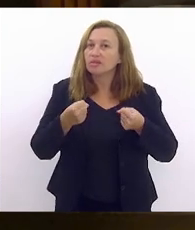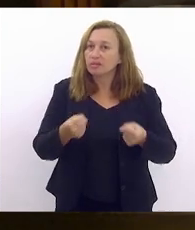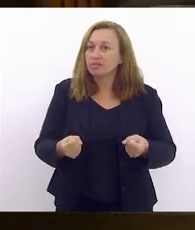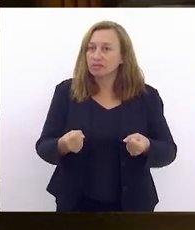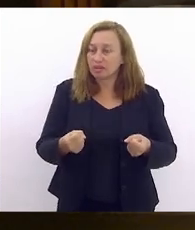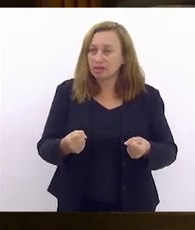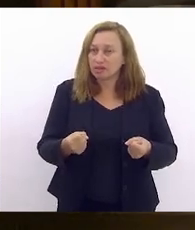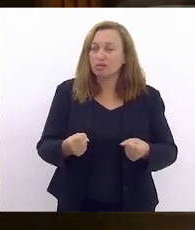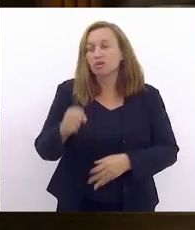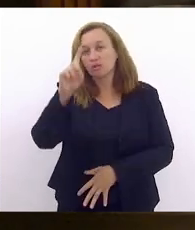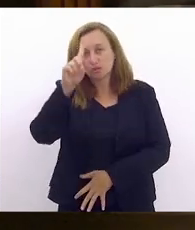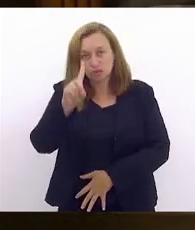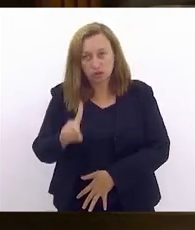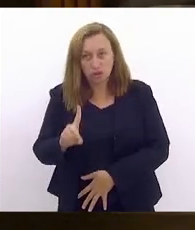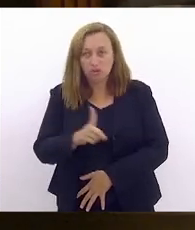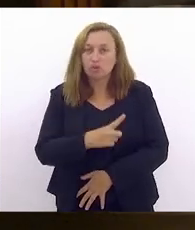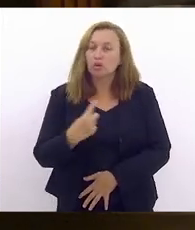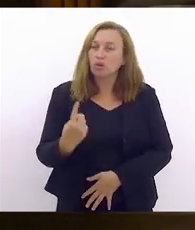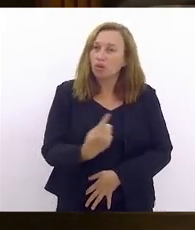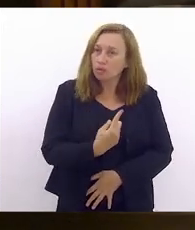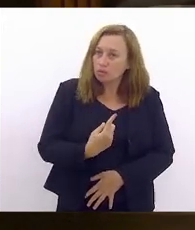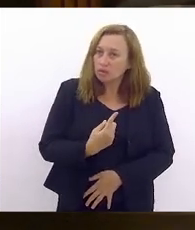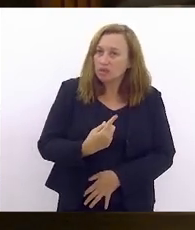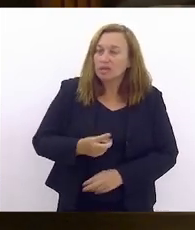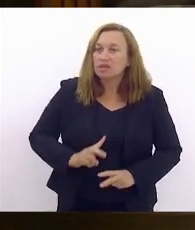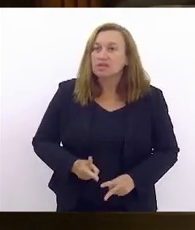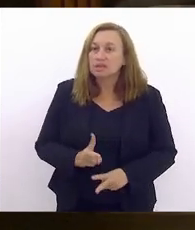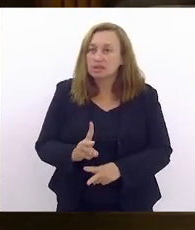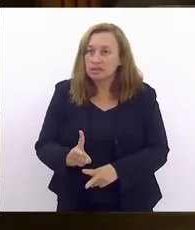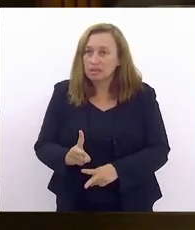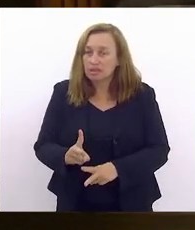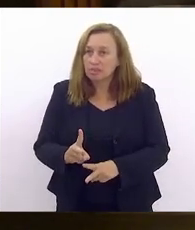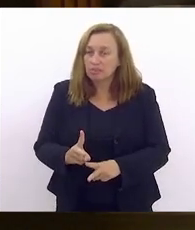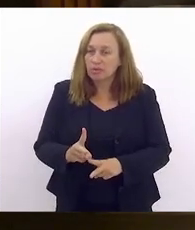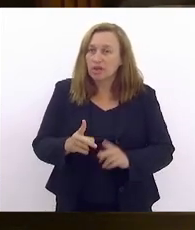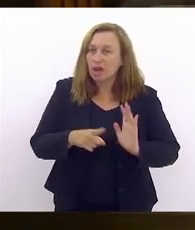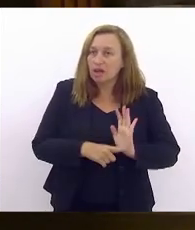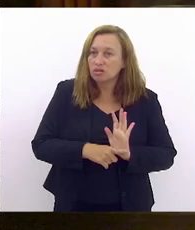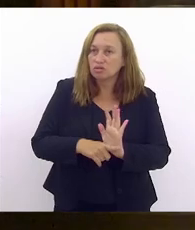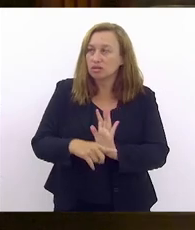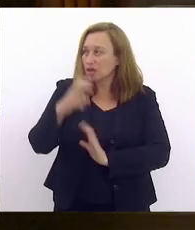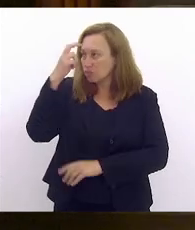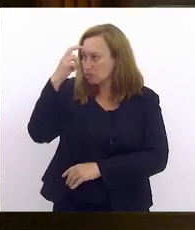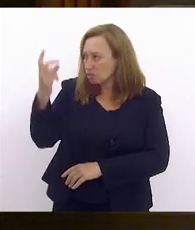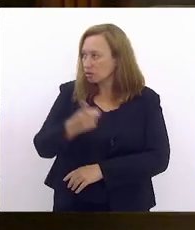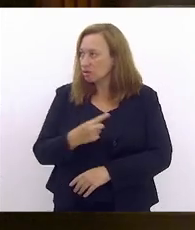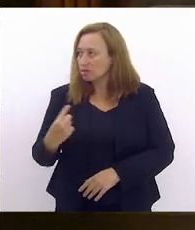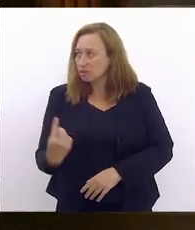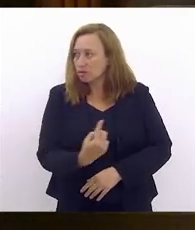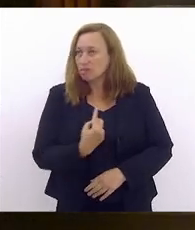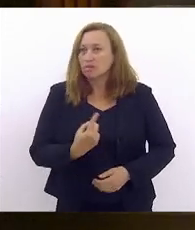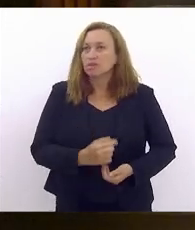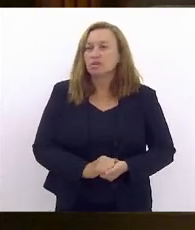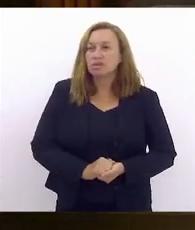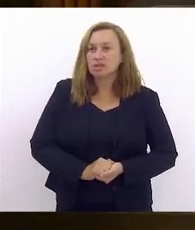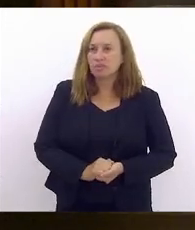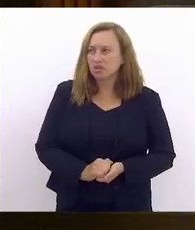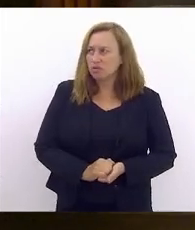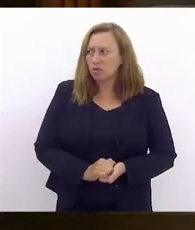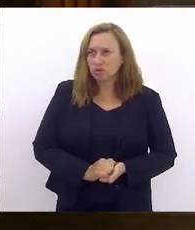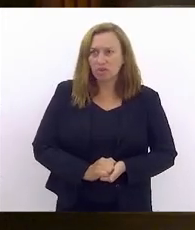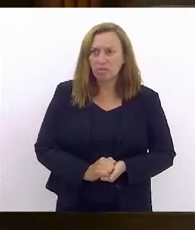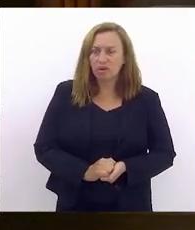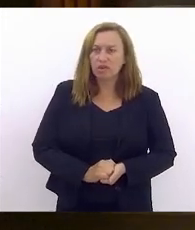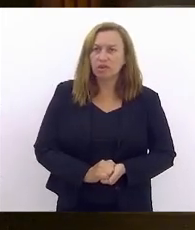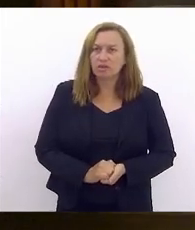nossos direitos para sempre enaltecer a nossa cultura, e o Sandro, ele sempre apoia isso, ele